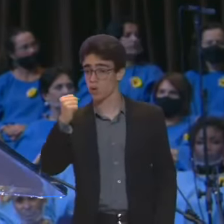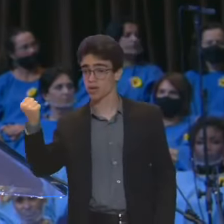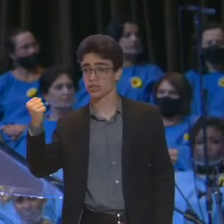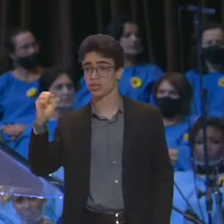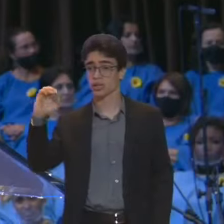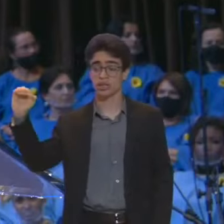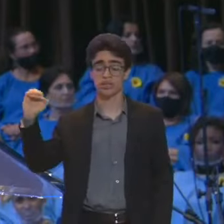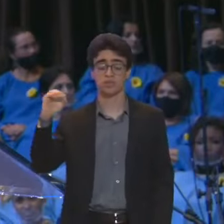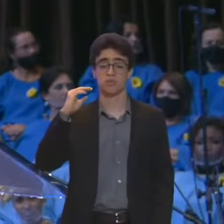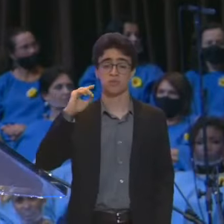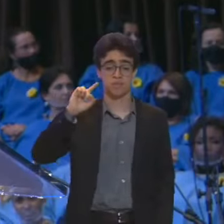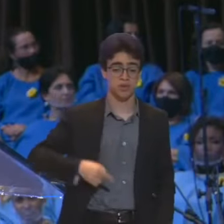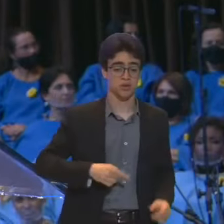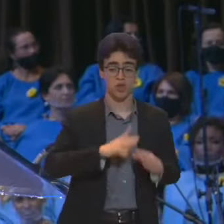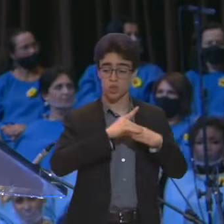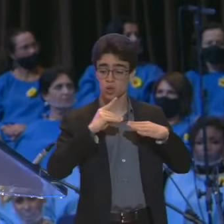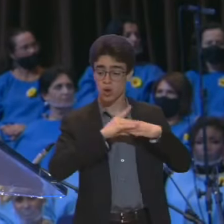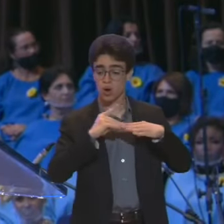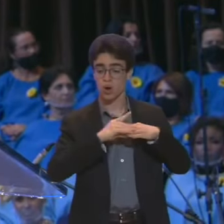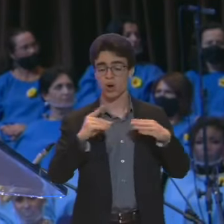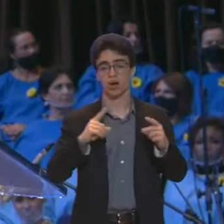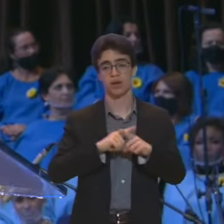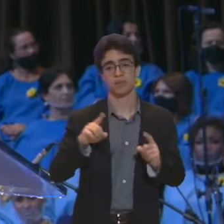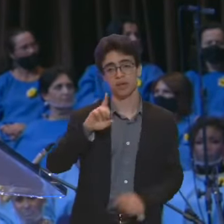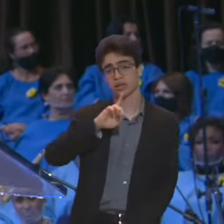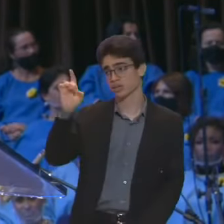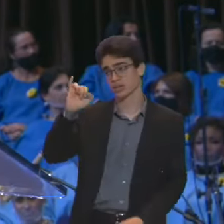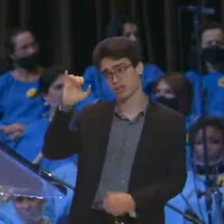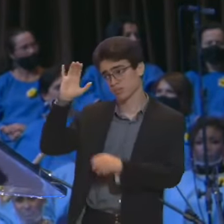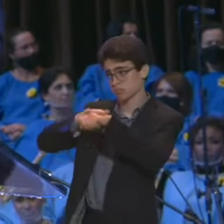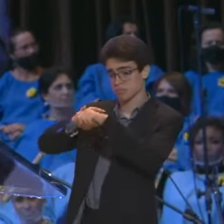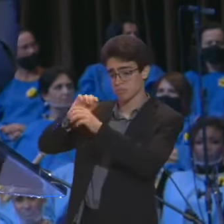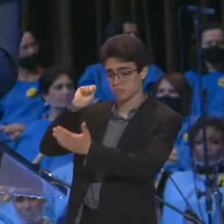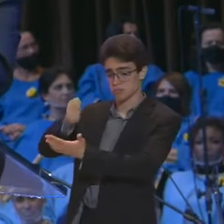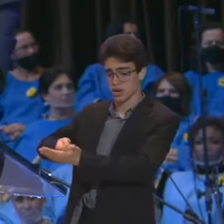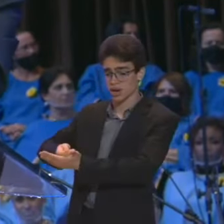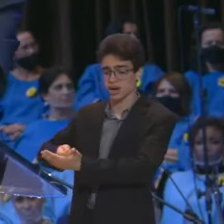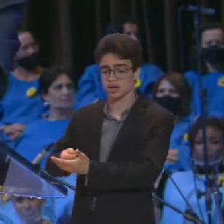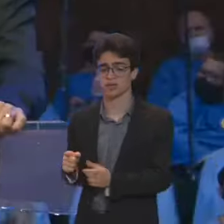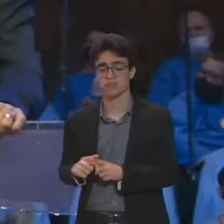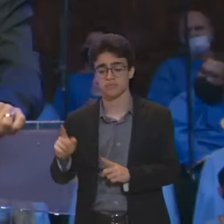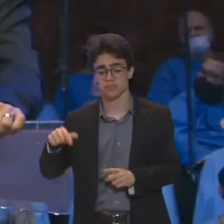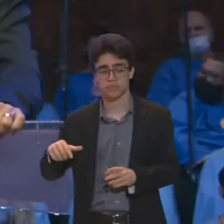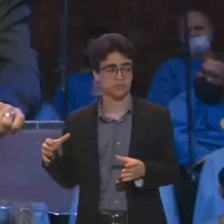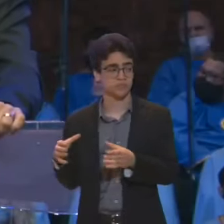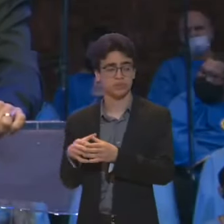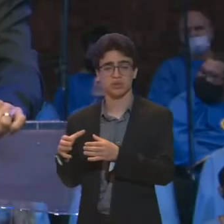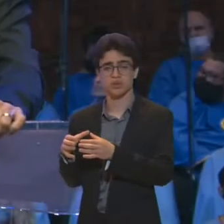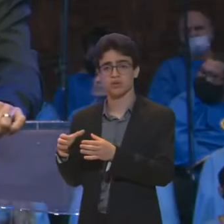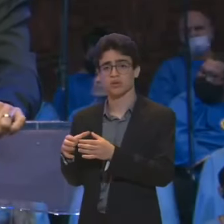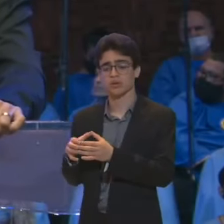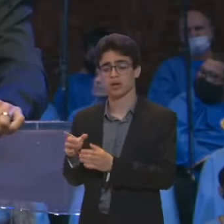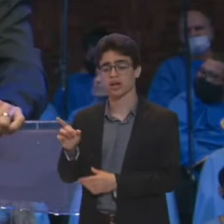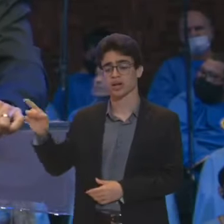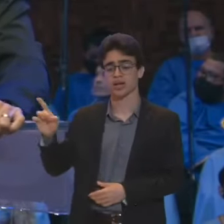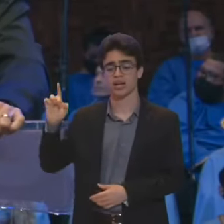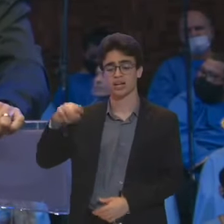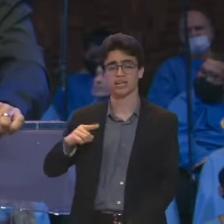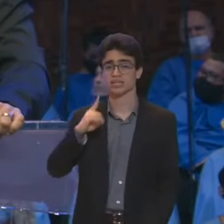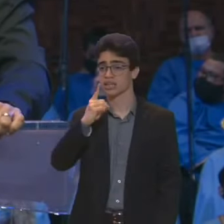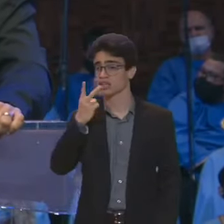ter, mas se é da vontade de Deus, ele vai pagar. Só tínhamos os três primeiros meses. Um centro de esqui para